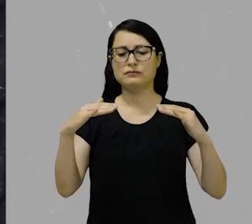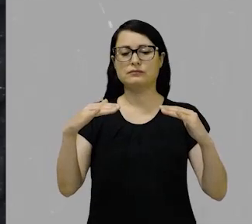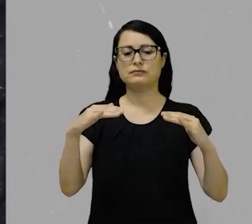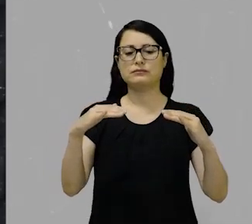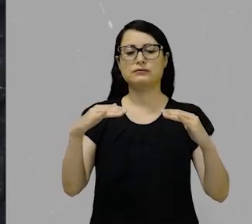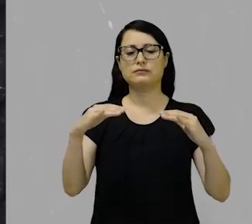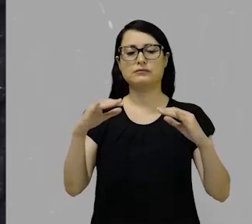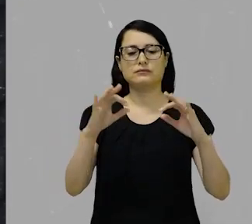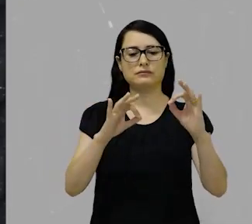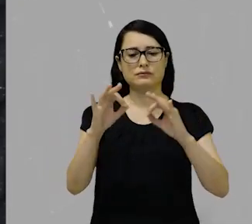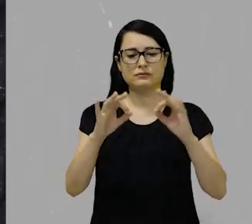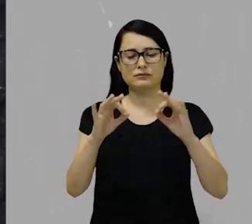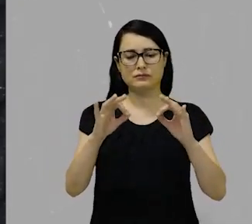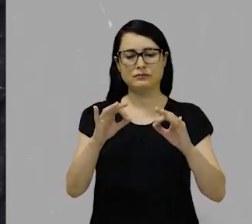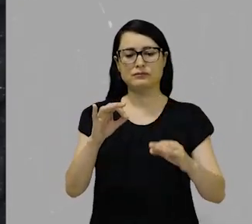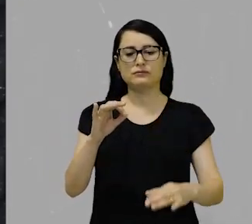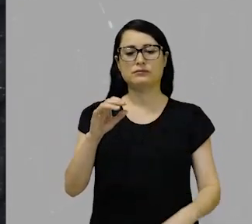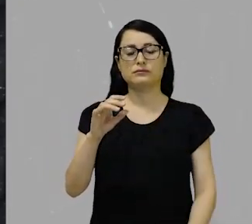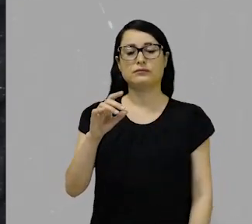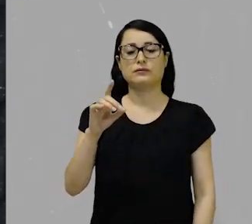chamadas dorsais